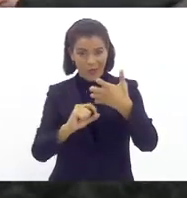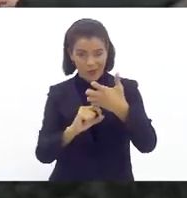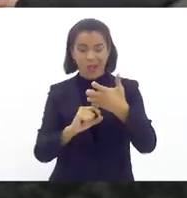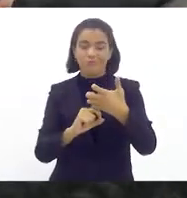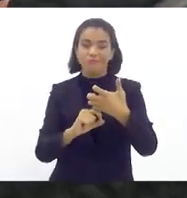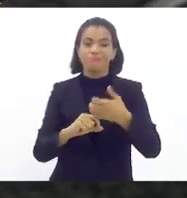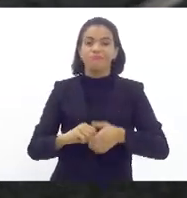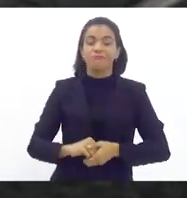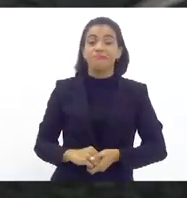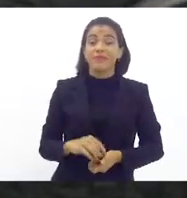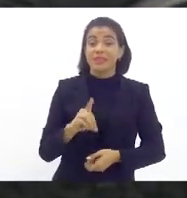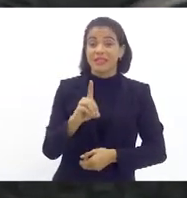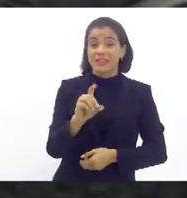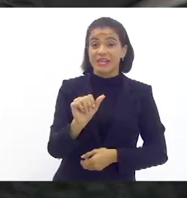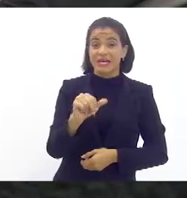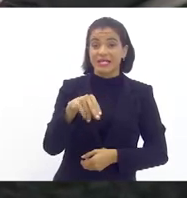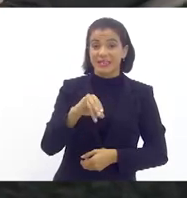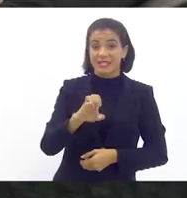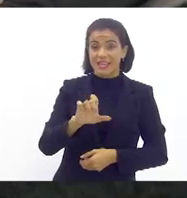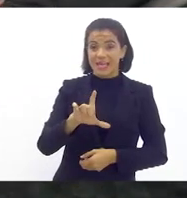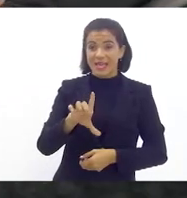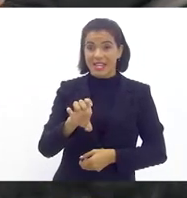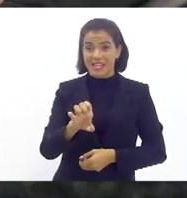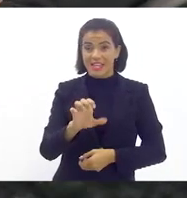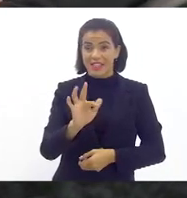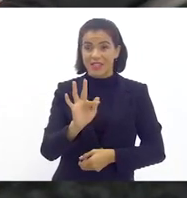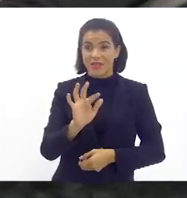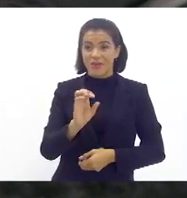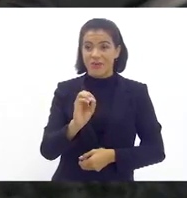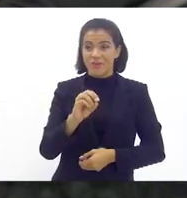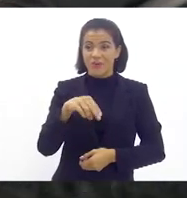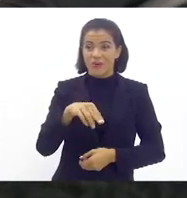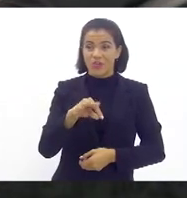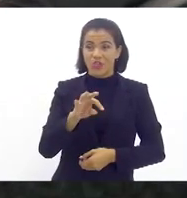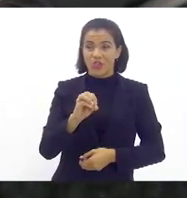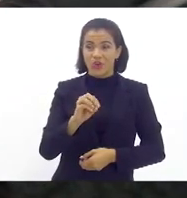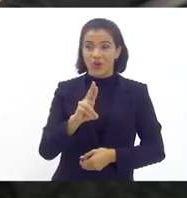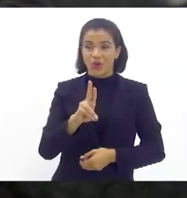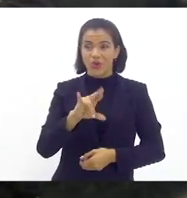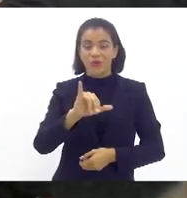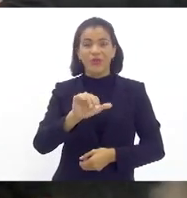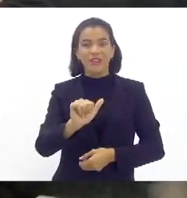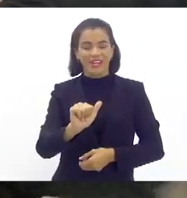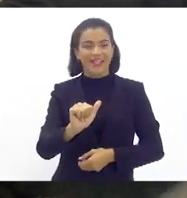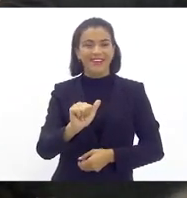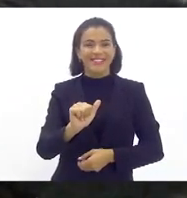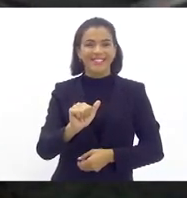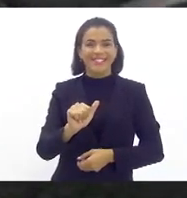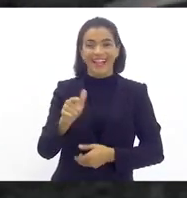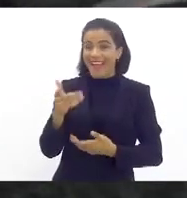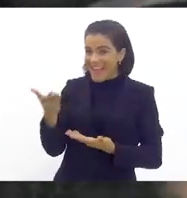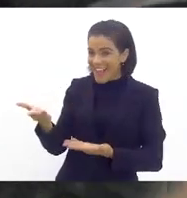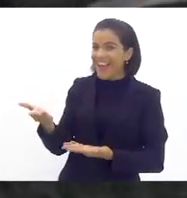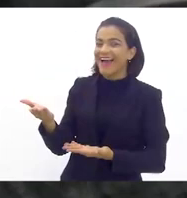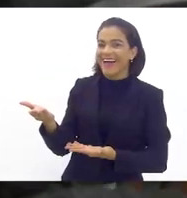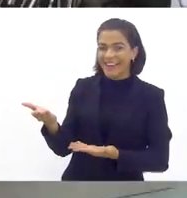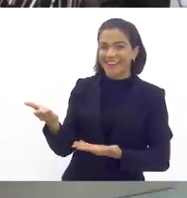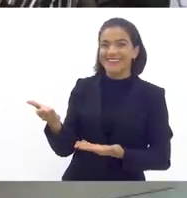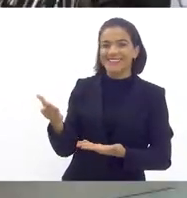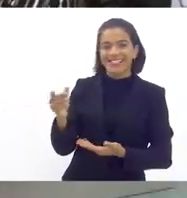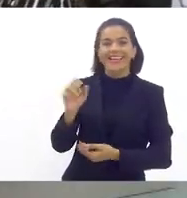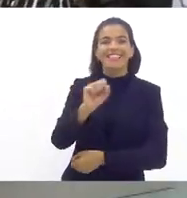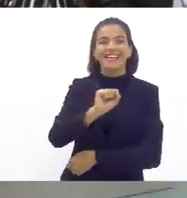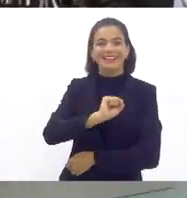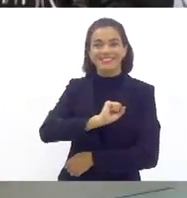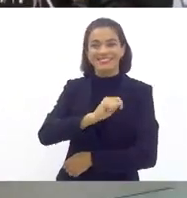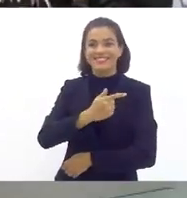A Daniele Fontoura. Cadê você, Daniele? Ah, aí. Que é lá de São